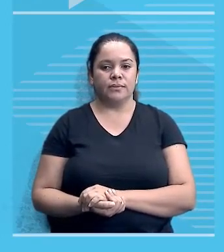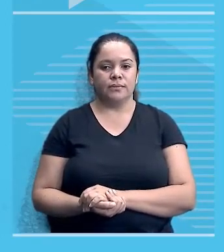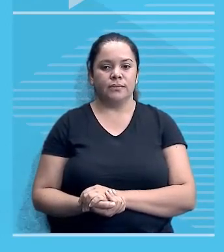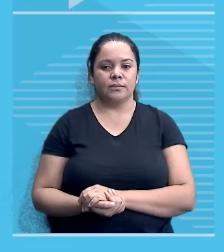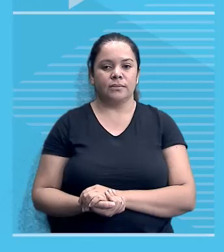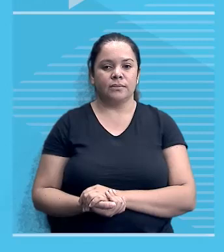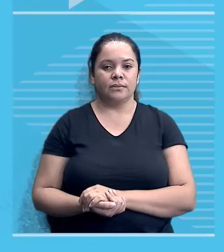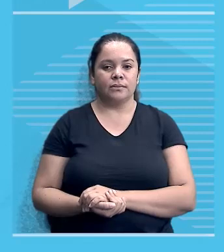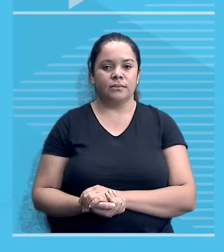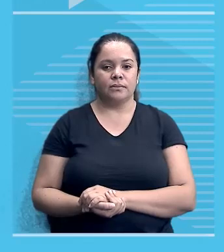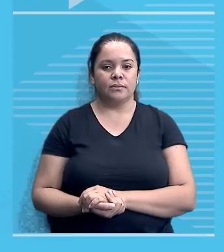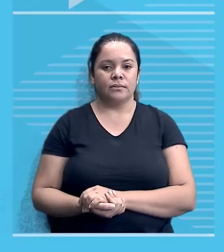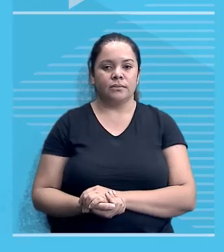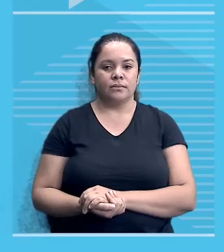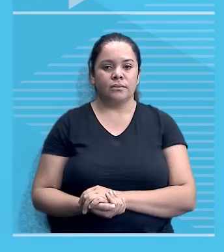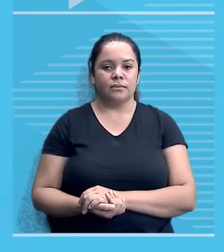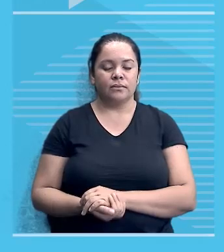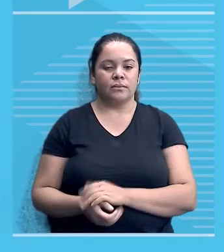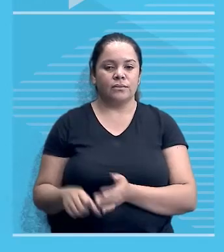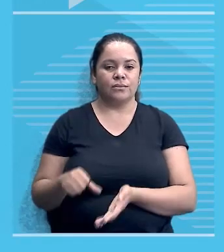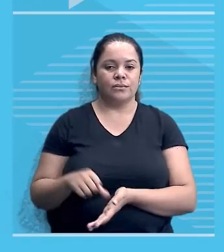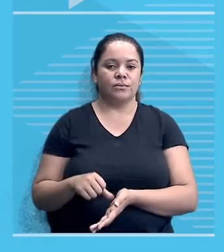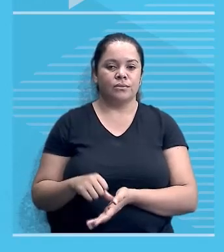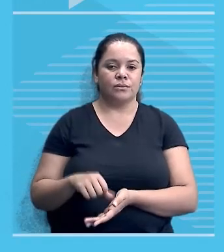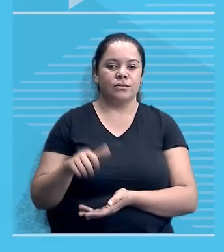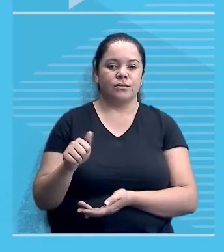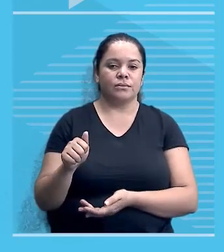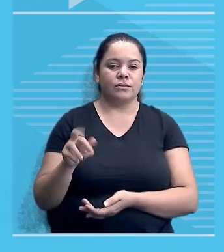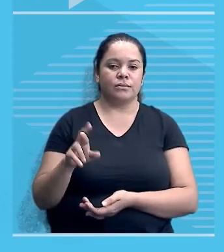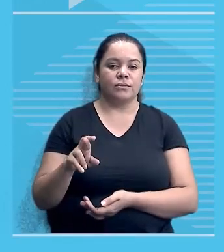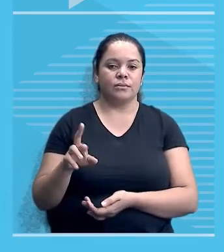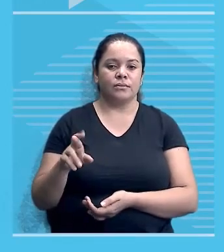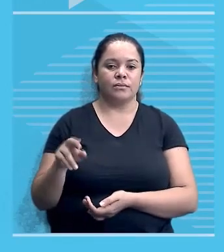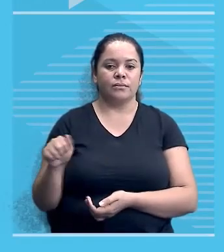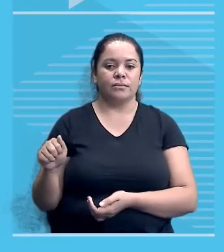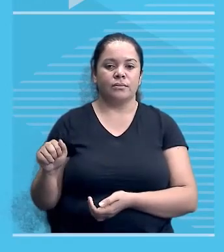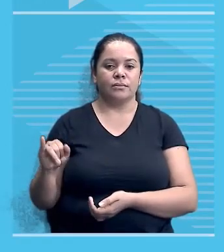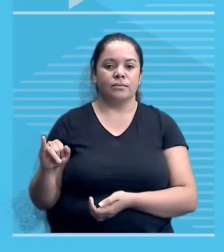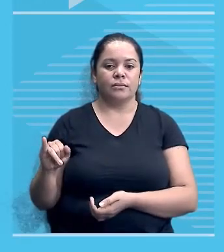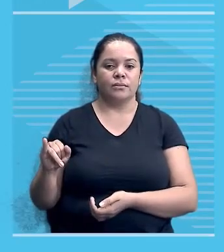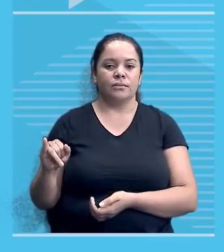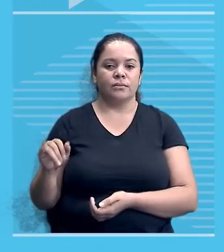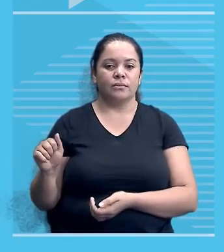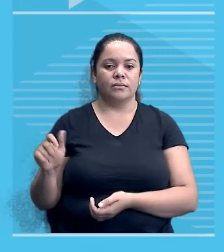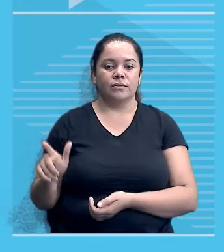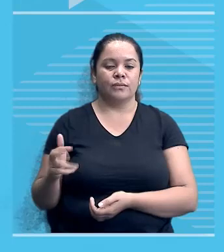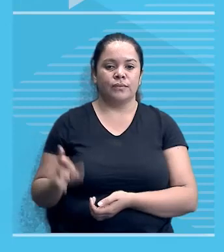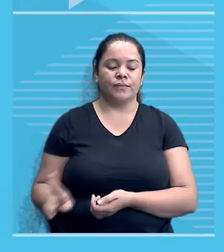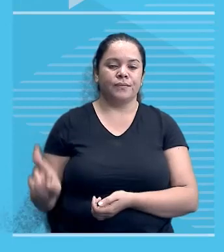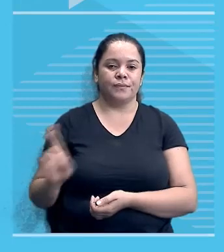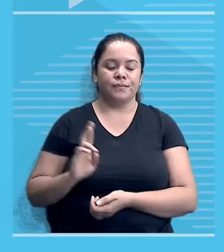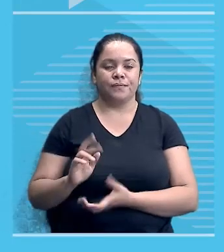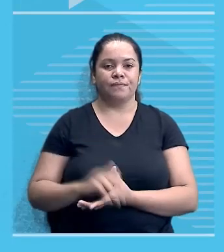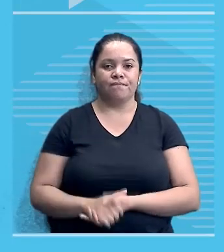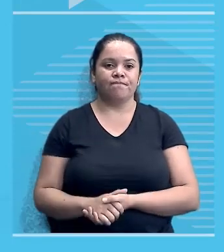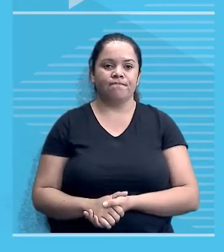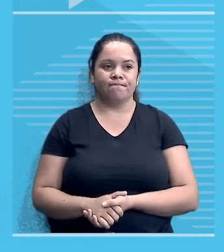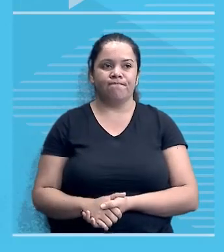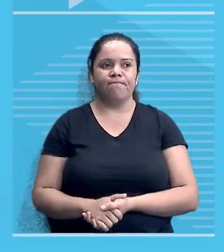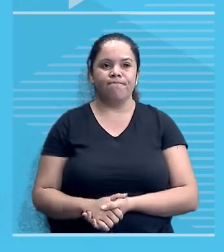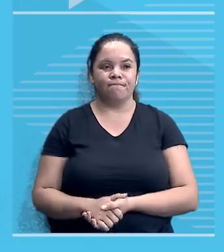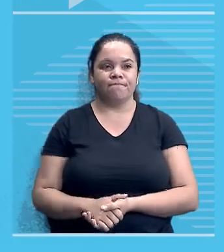colocou a galerinha aí de São João do Arraial vamos avançar né Segue o